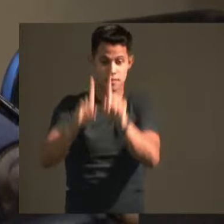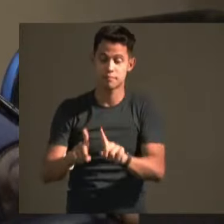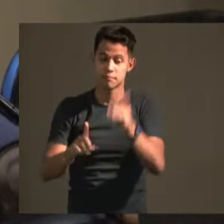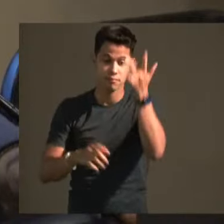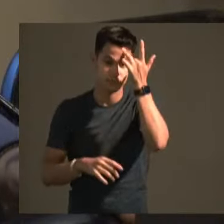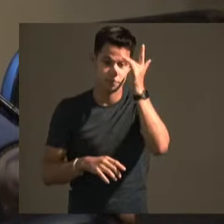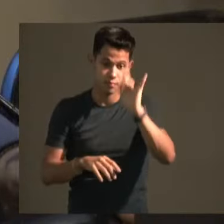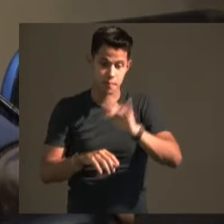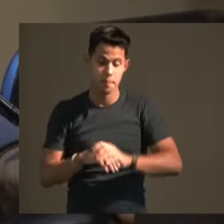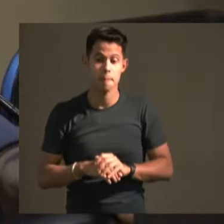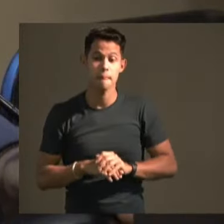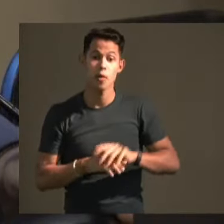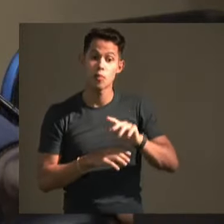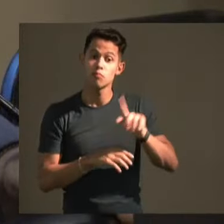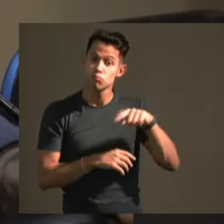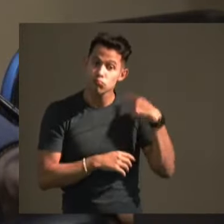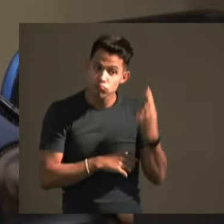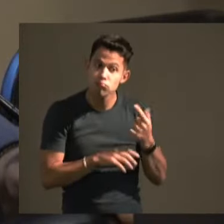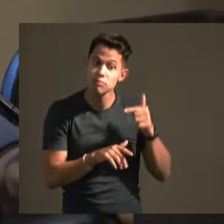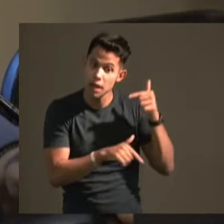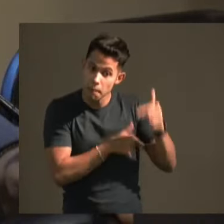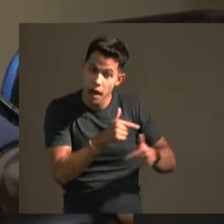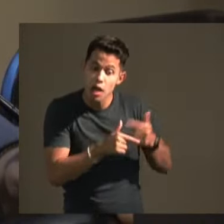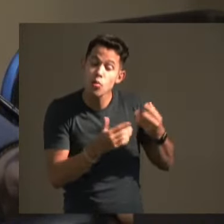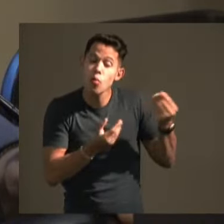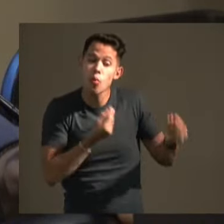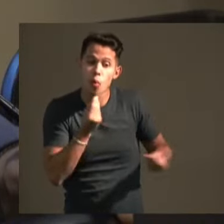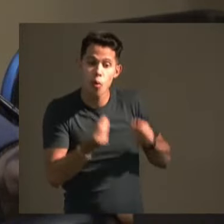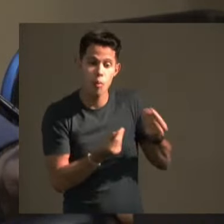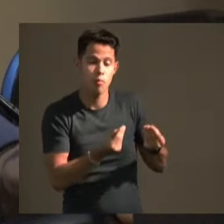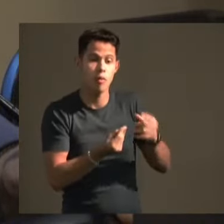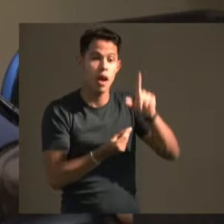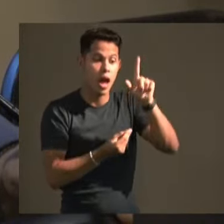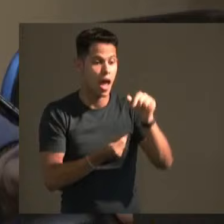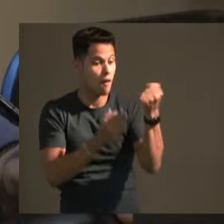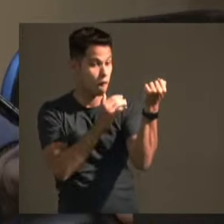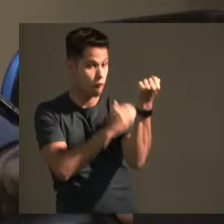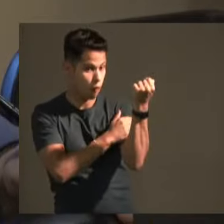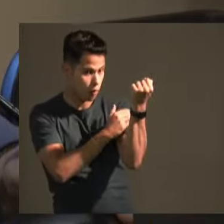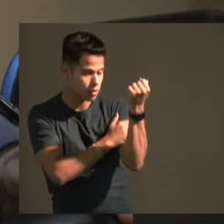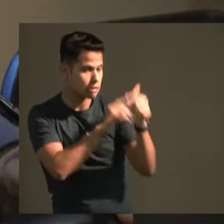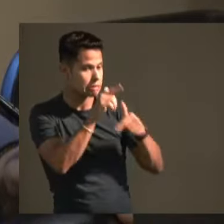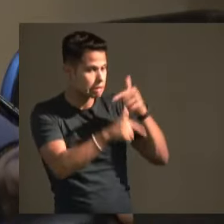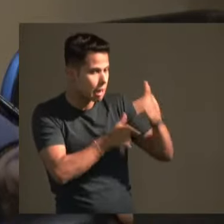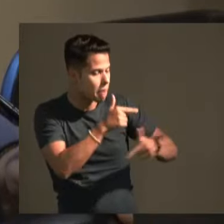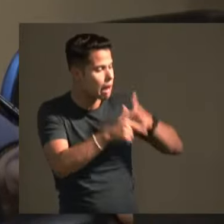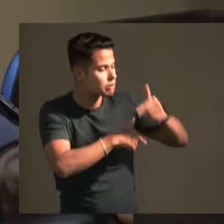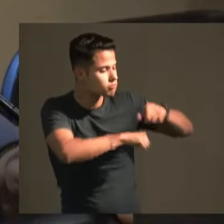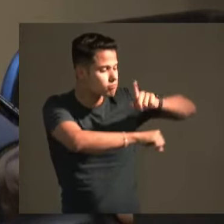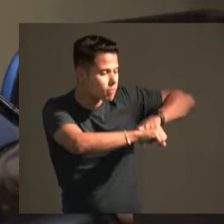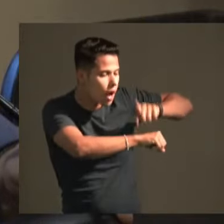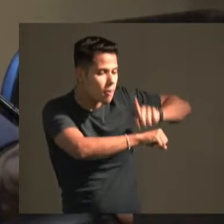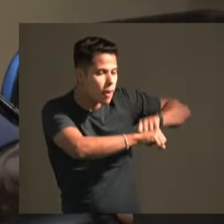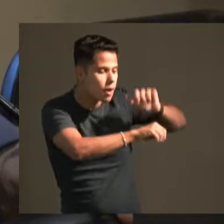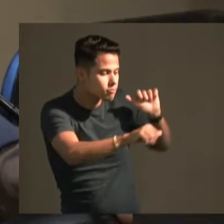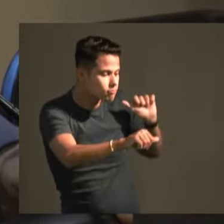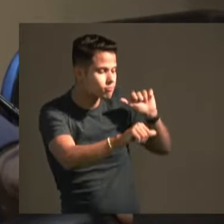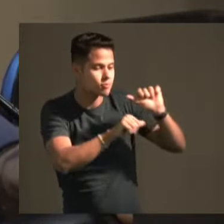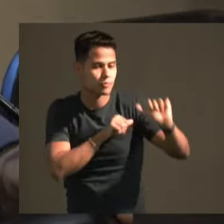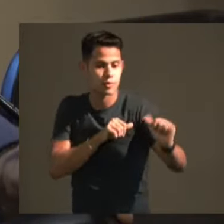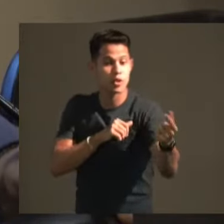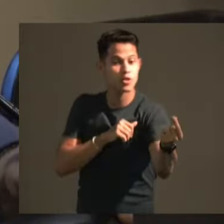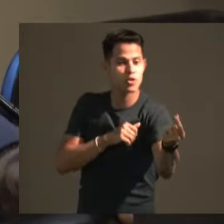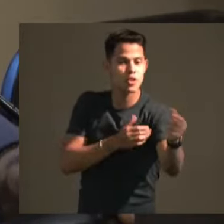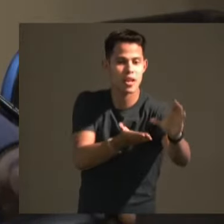E o trabalho é isso, é você trocar a força de trabalho pelo dinheiro. É isso que está aí, o capitalismo é